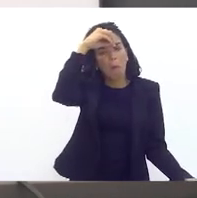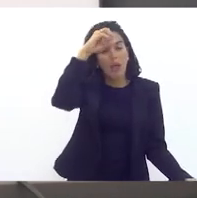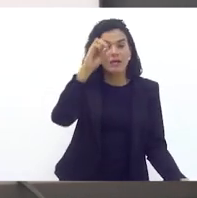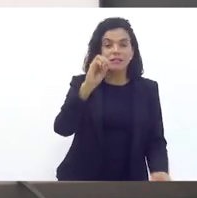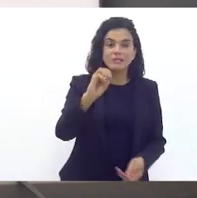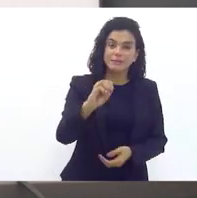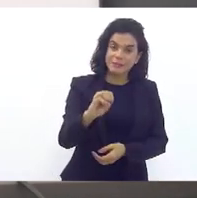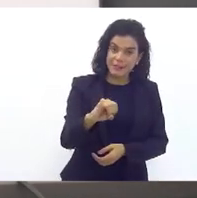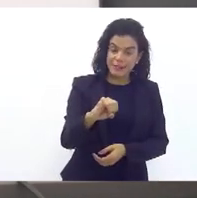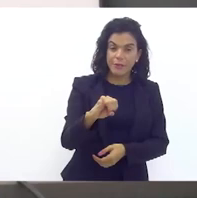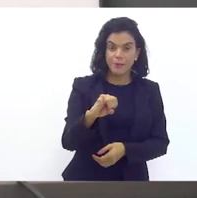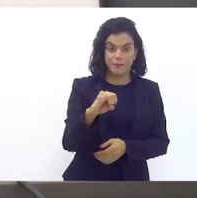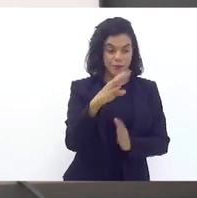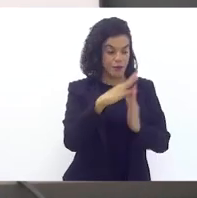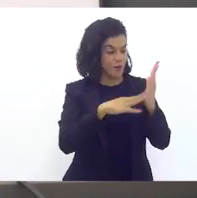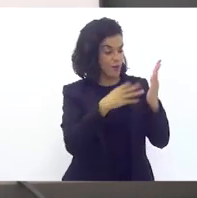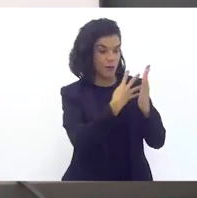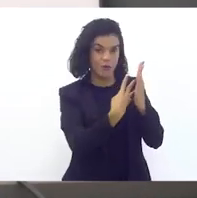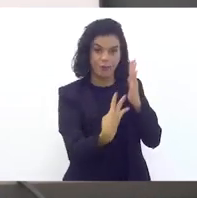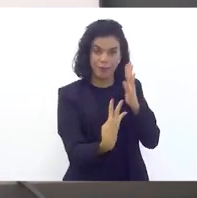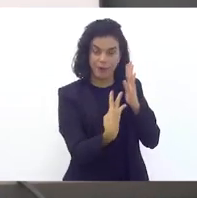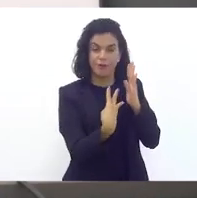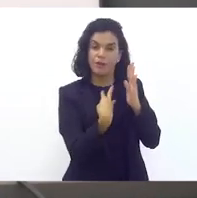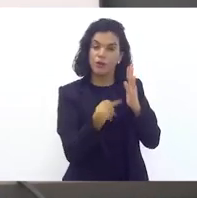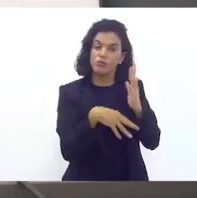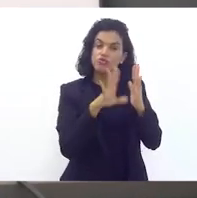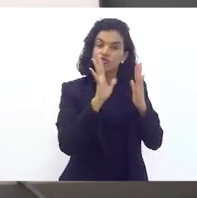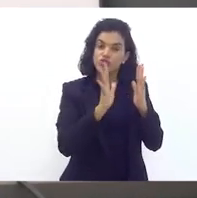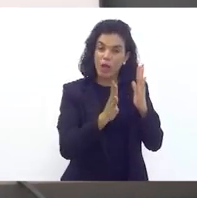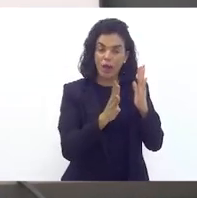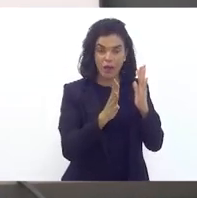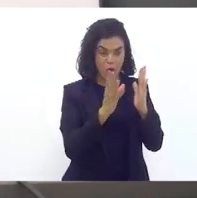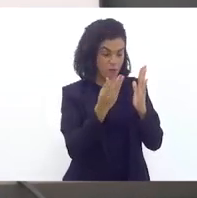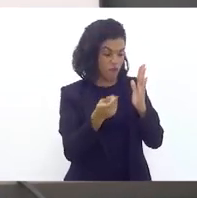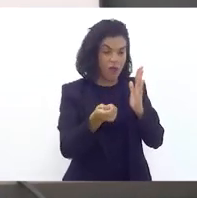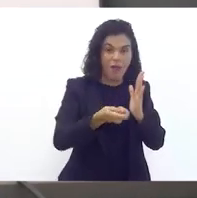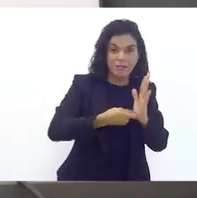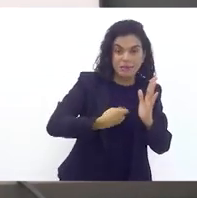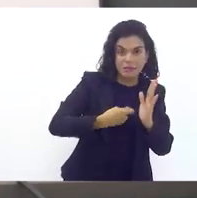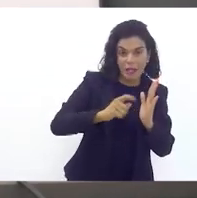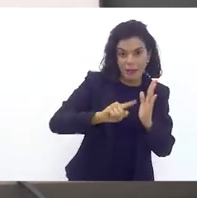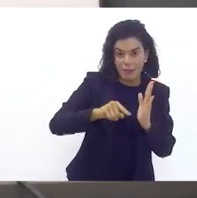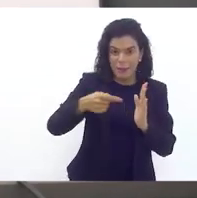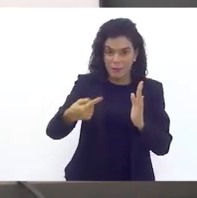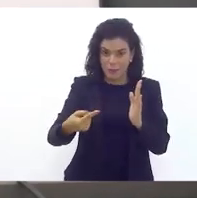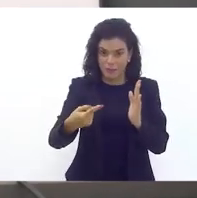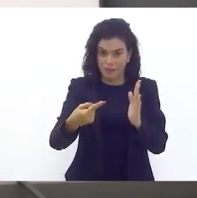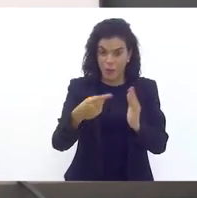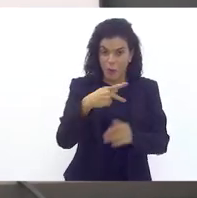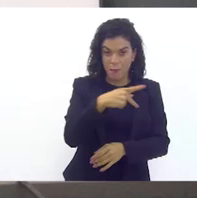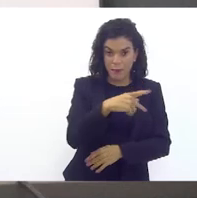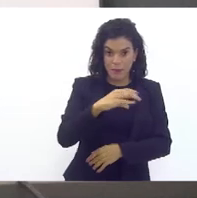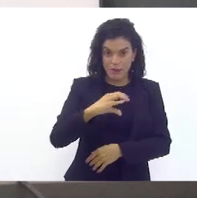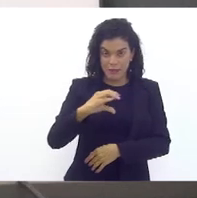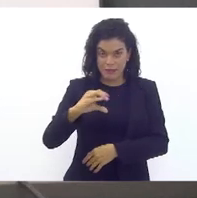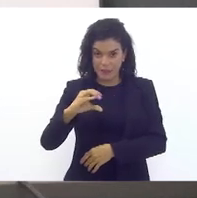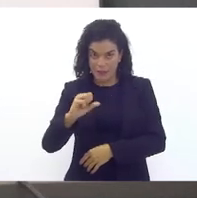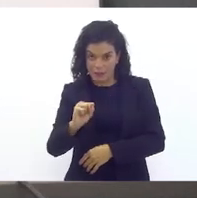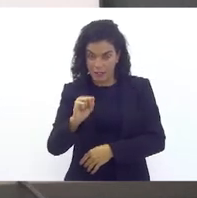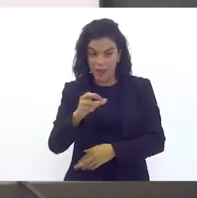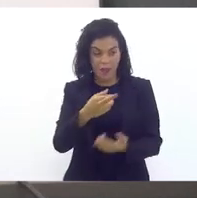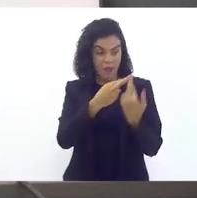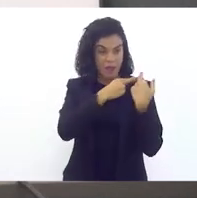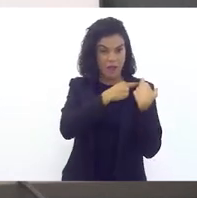Se o plano previa, foi assinado depois, e o PCSS é uma